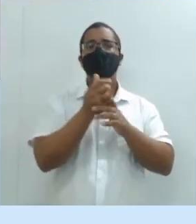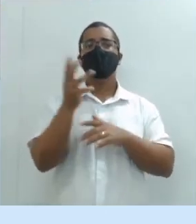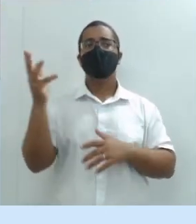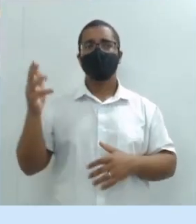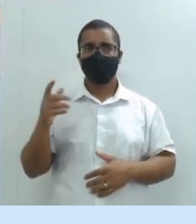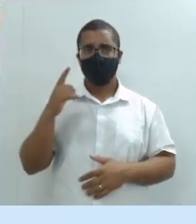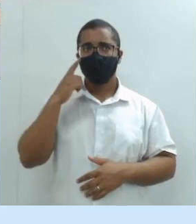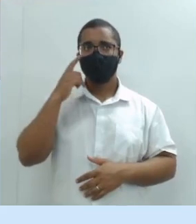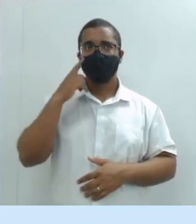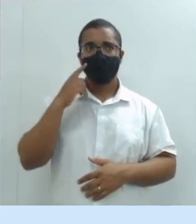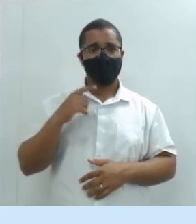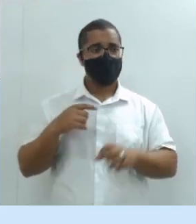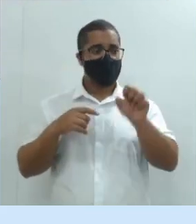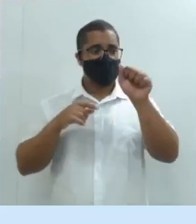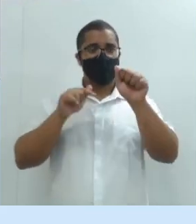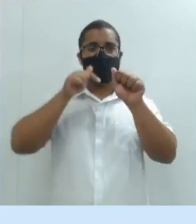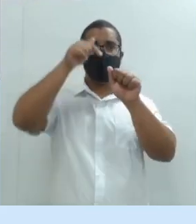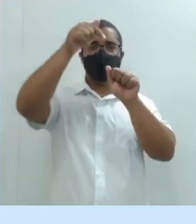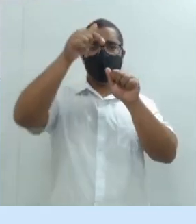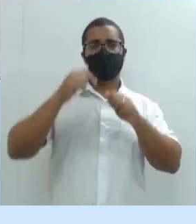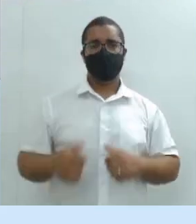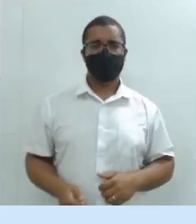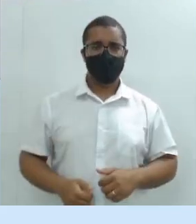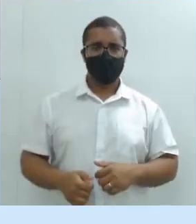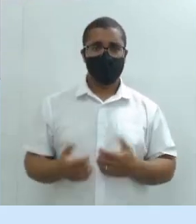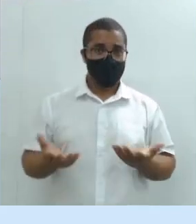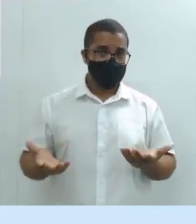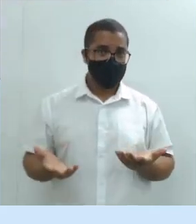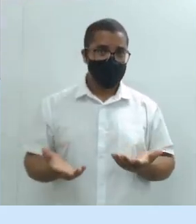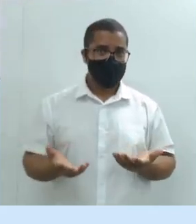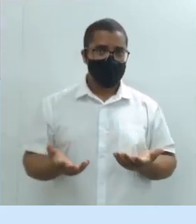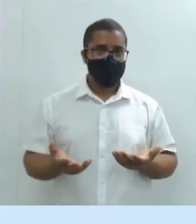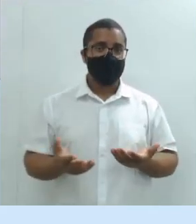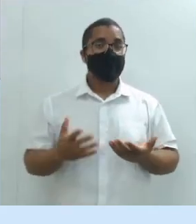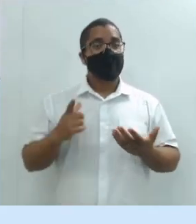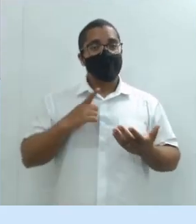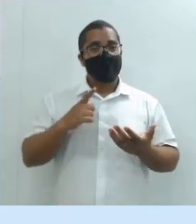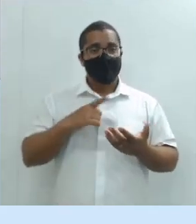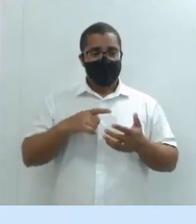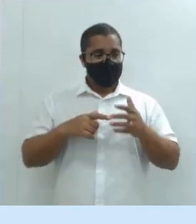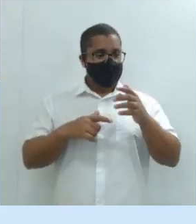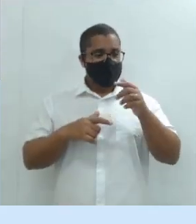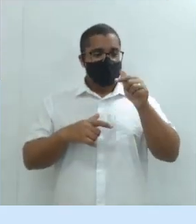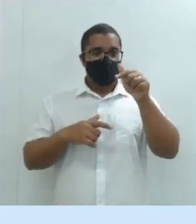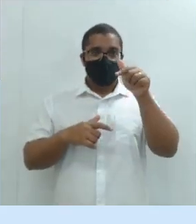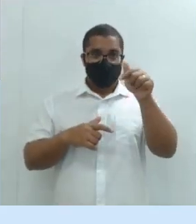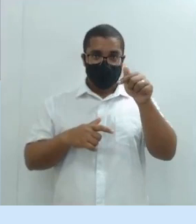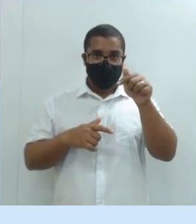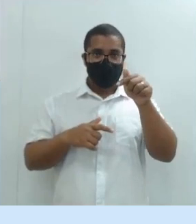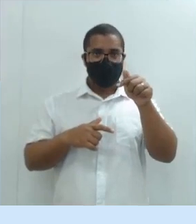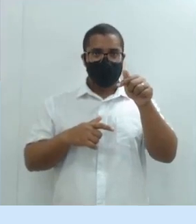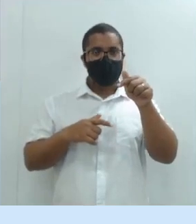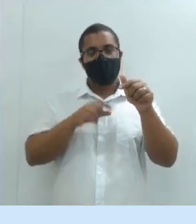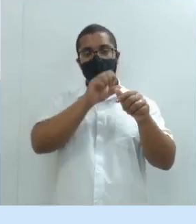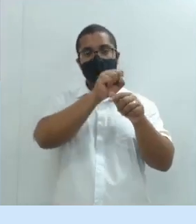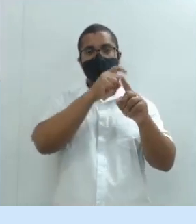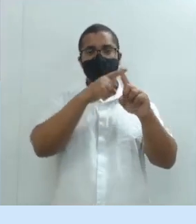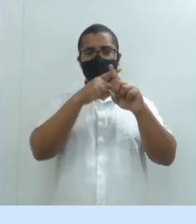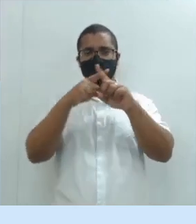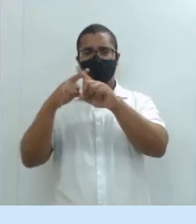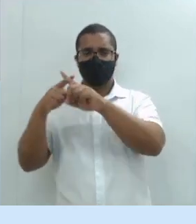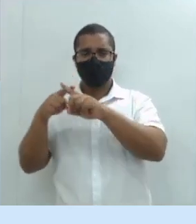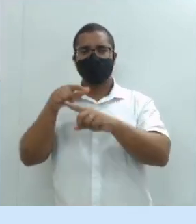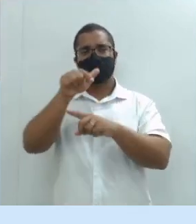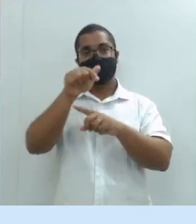Ó? Vamos ver comigo. Ó. 7, 8. Então eu tenho 7 vezes 8 multiplicado por ele mesmo. Eu posso representar